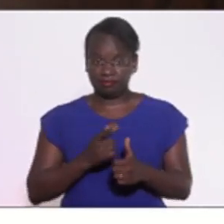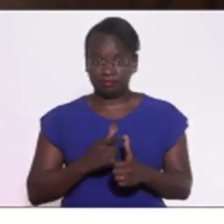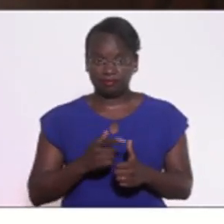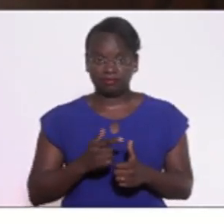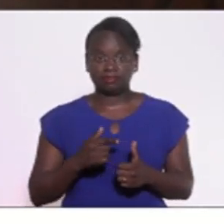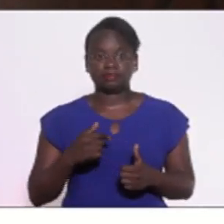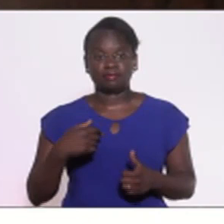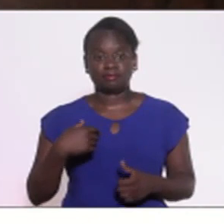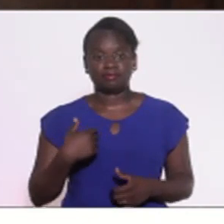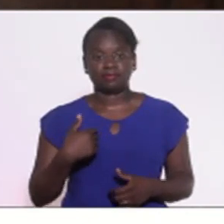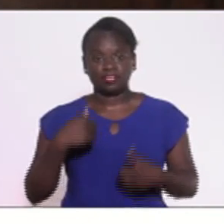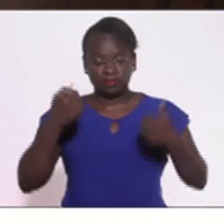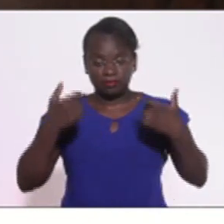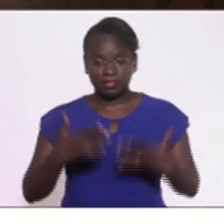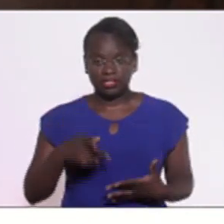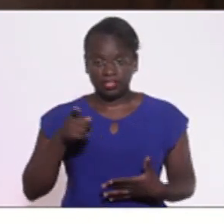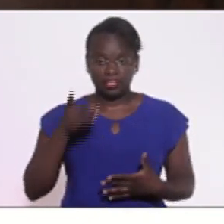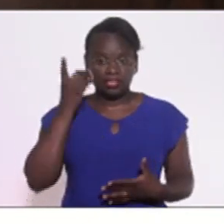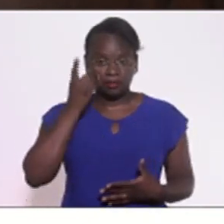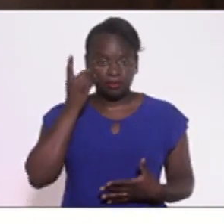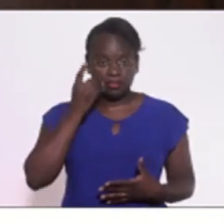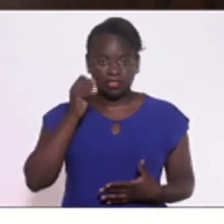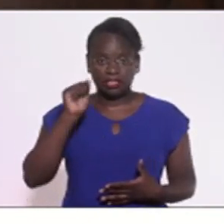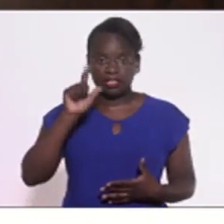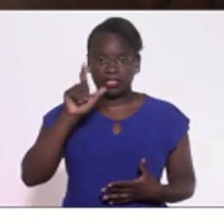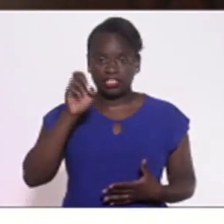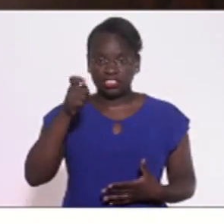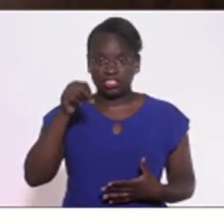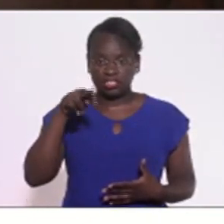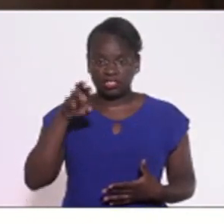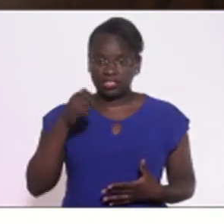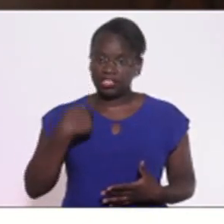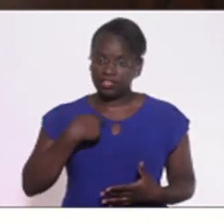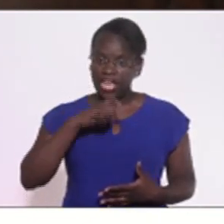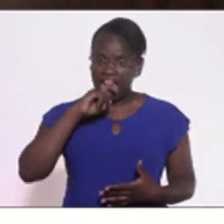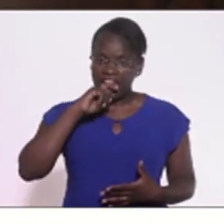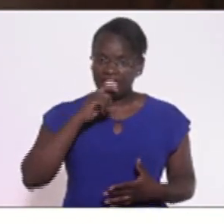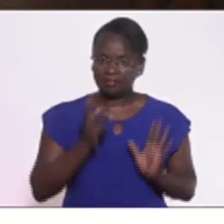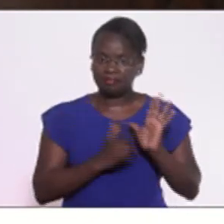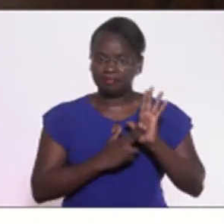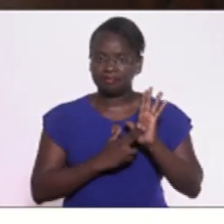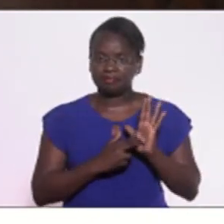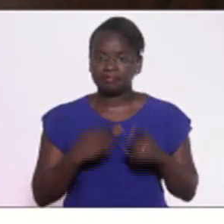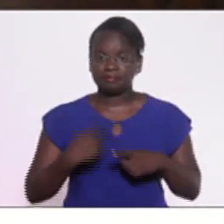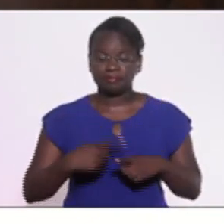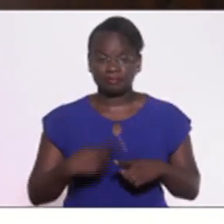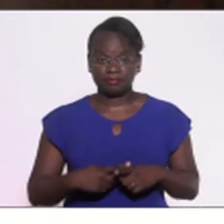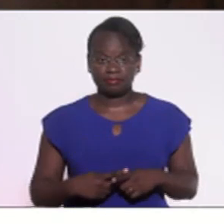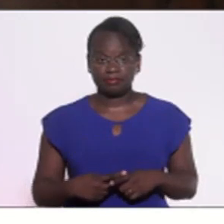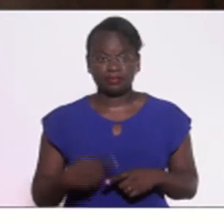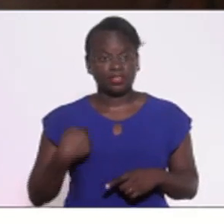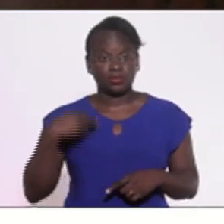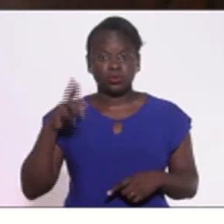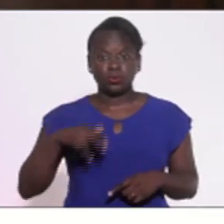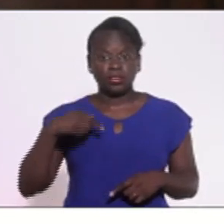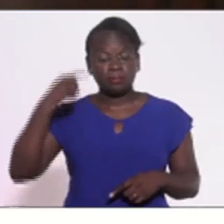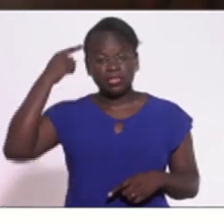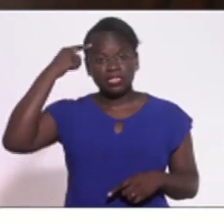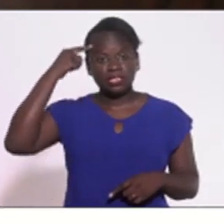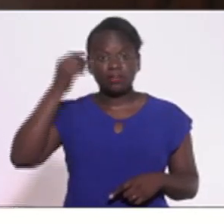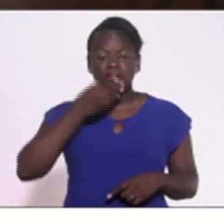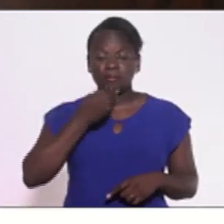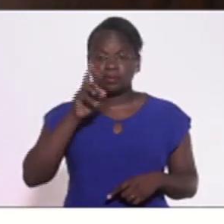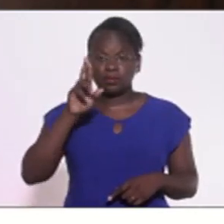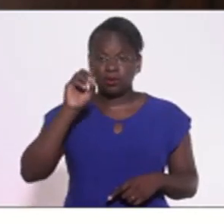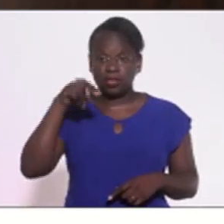para manifestar ao deputado Alexandre Knoclop a minha inveja, porque eu nunca imaginei que o Ronaldo